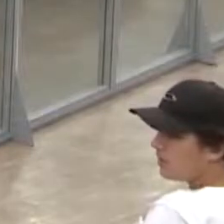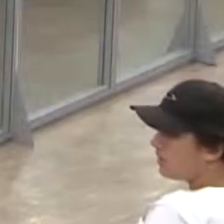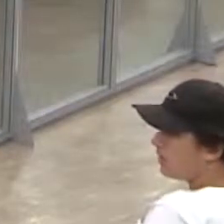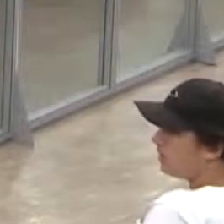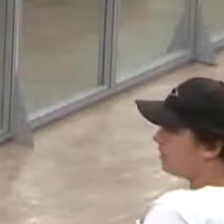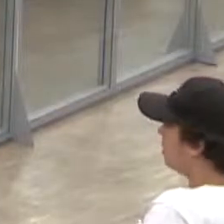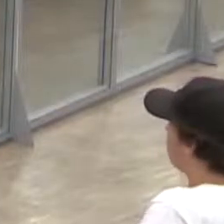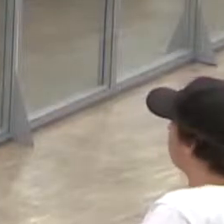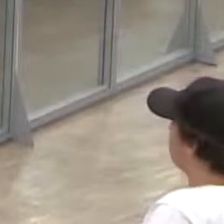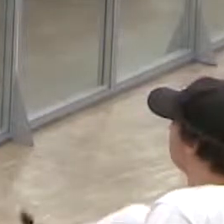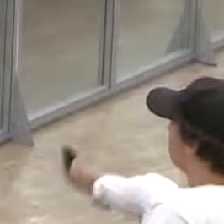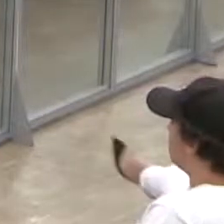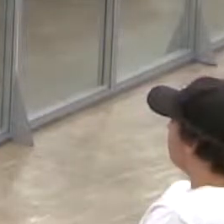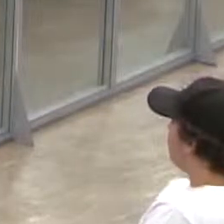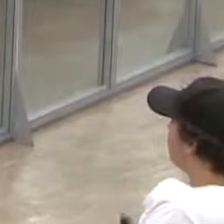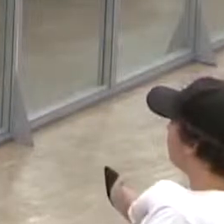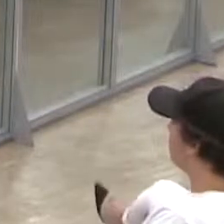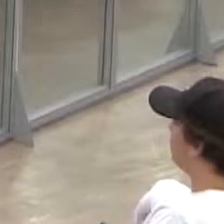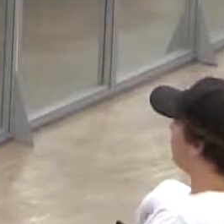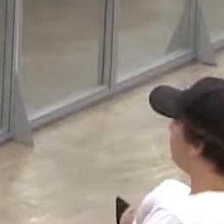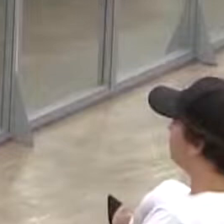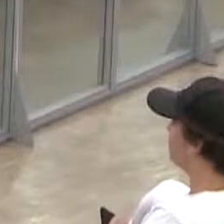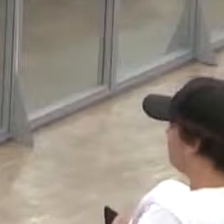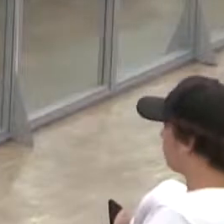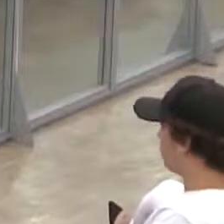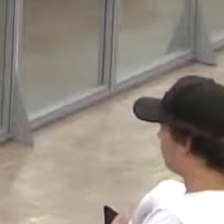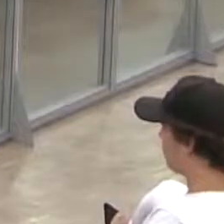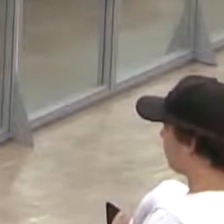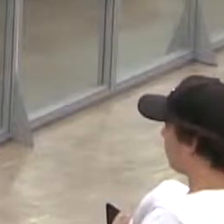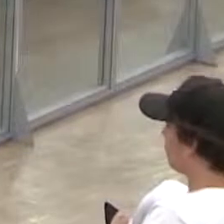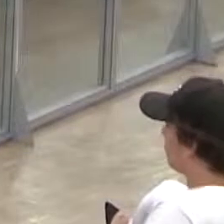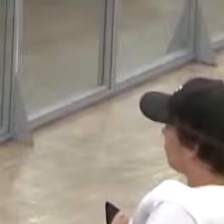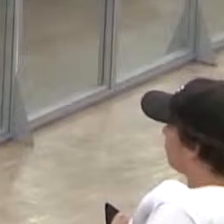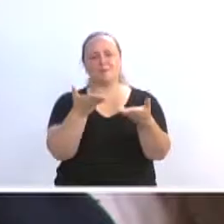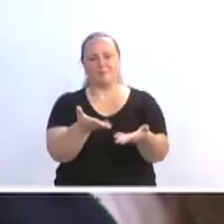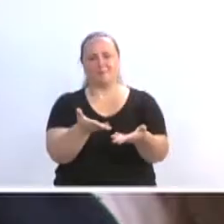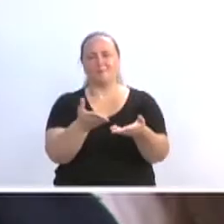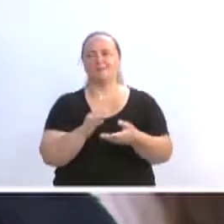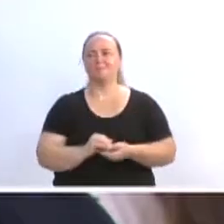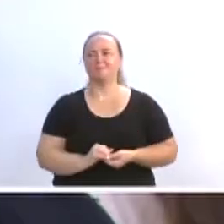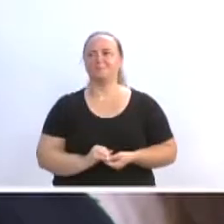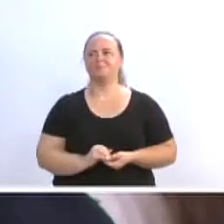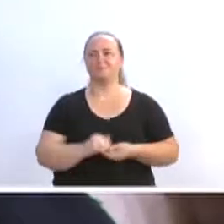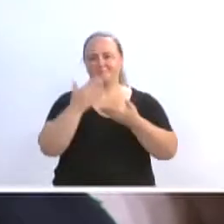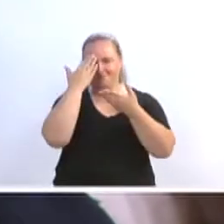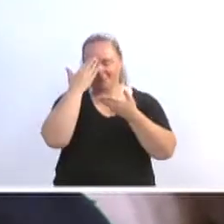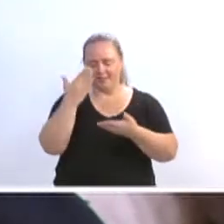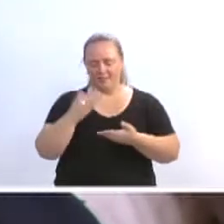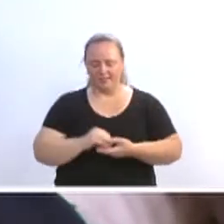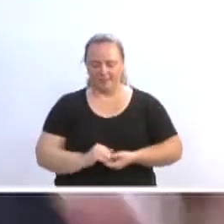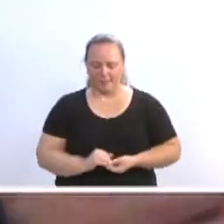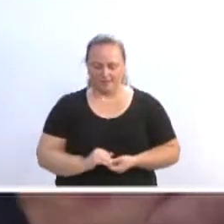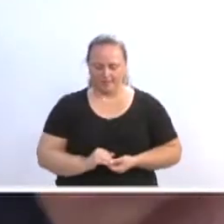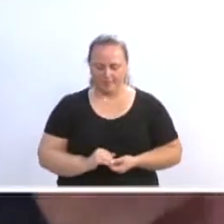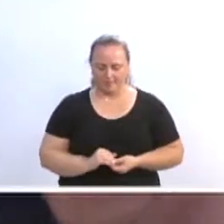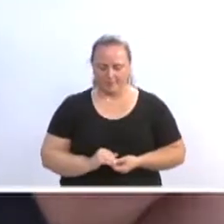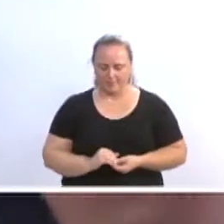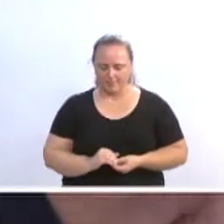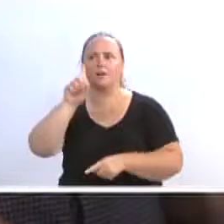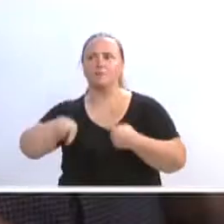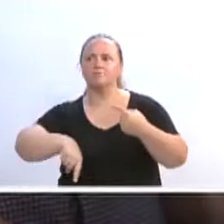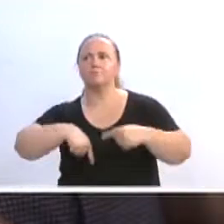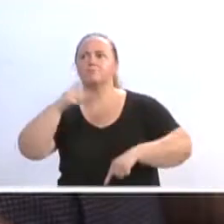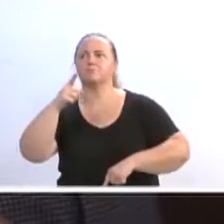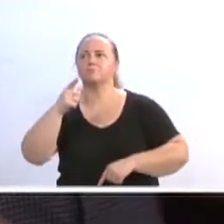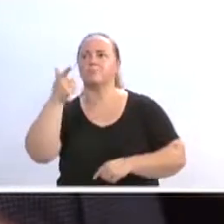de terça-feira, na Casa Legislativa, foi de homenagens prestadas a 3 instituições e a 2